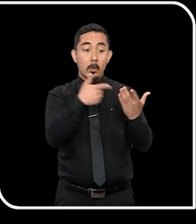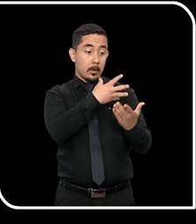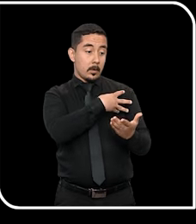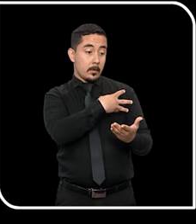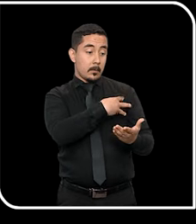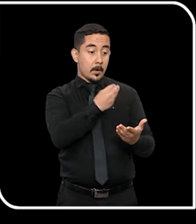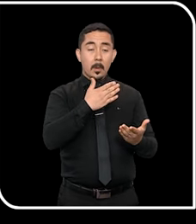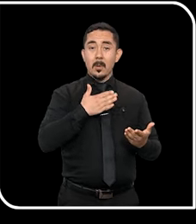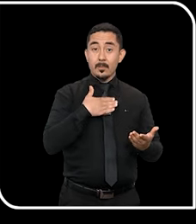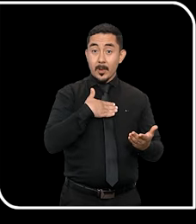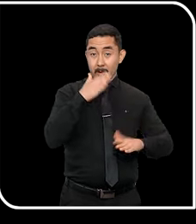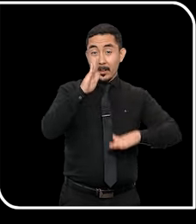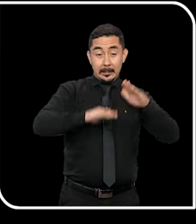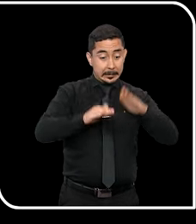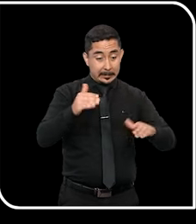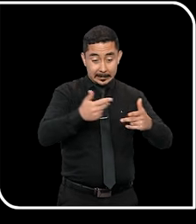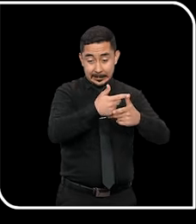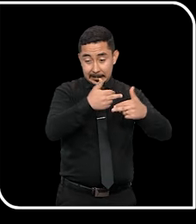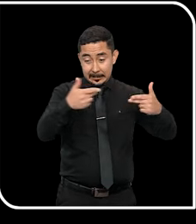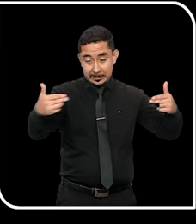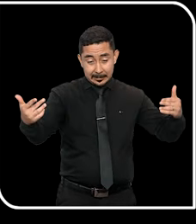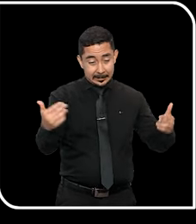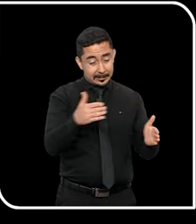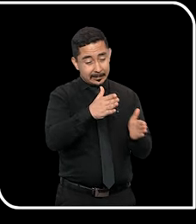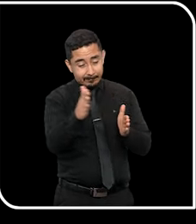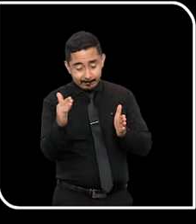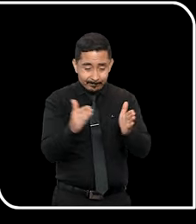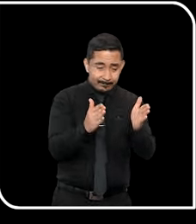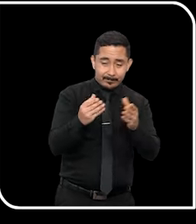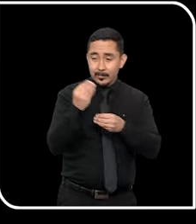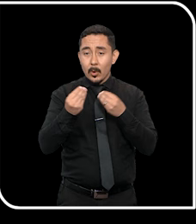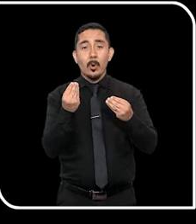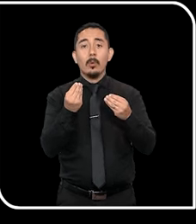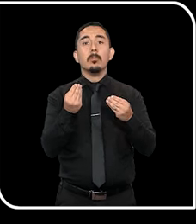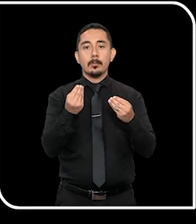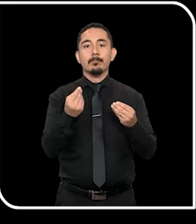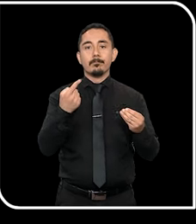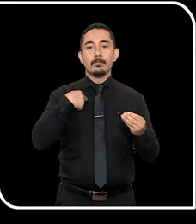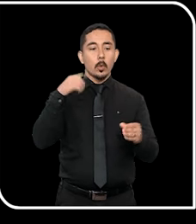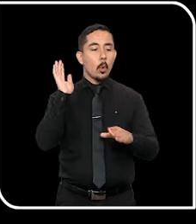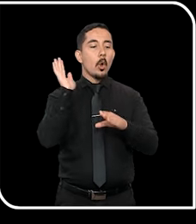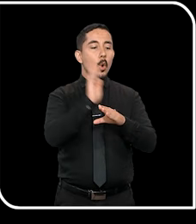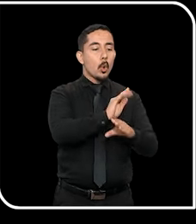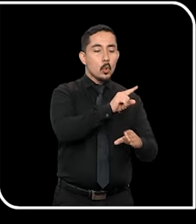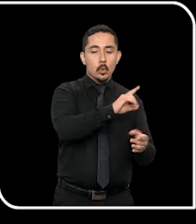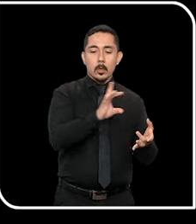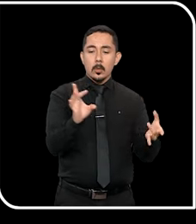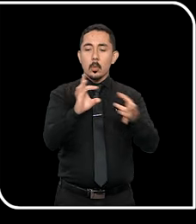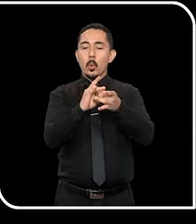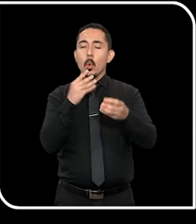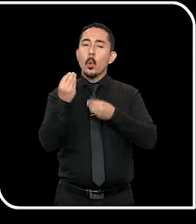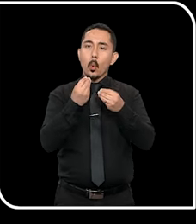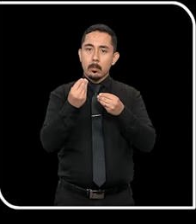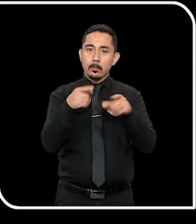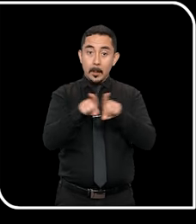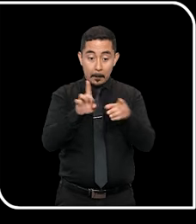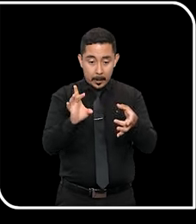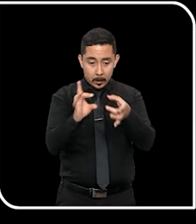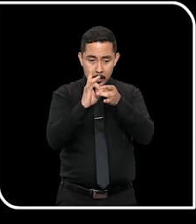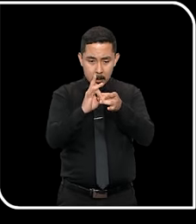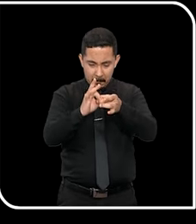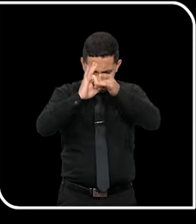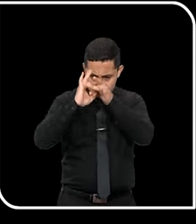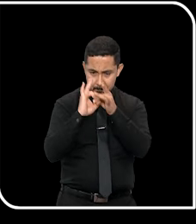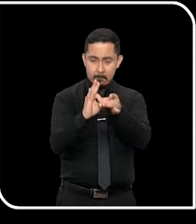atravesse né esse mundo de família para esse mundo de sociedade que ponte eu sou que lugar eu ocupo ali eu sou uma